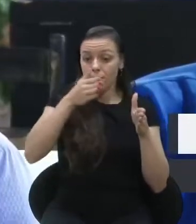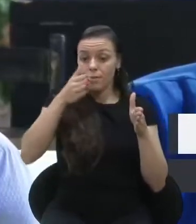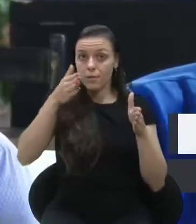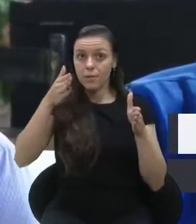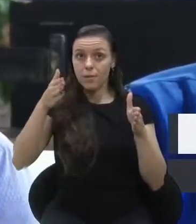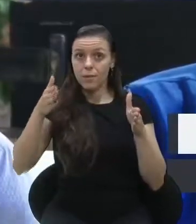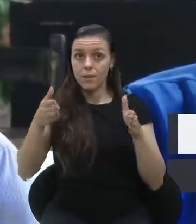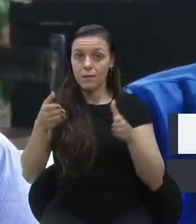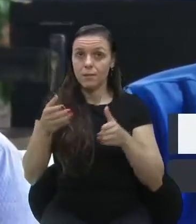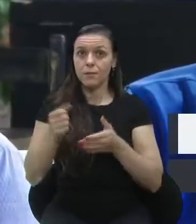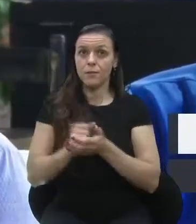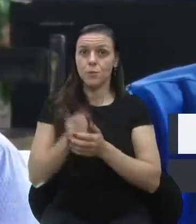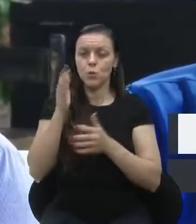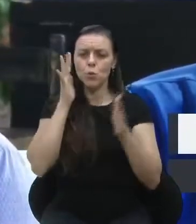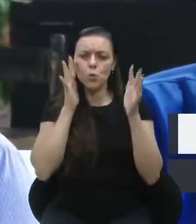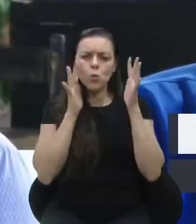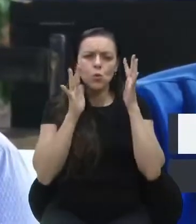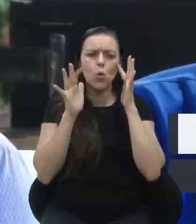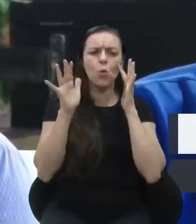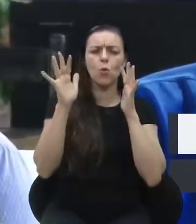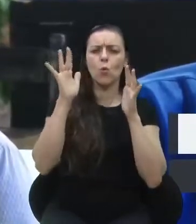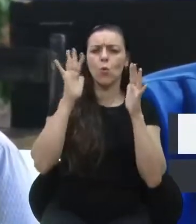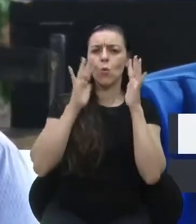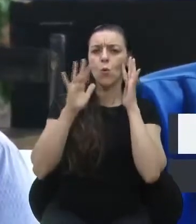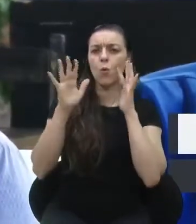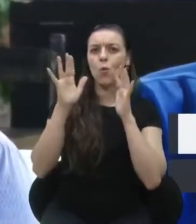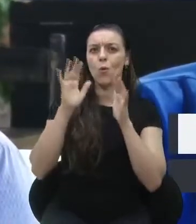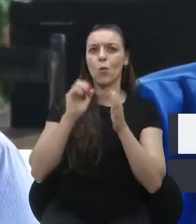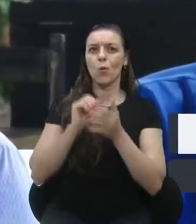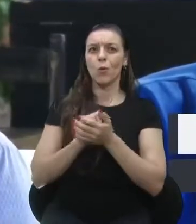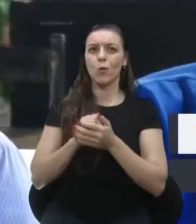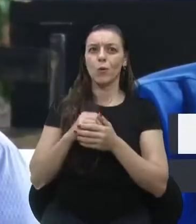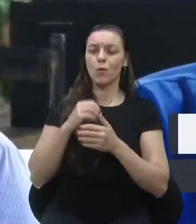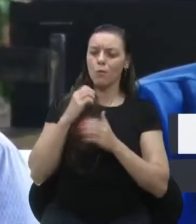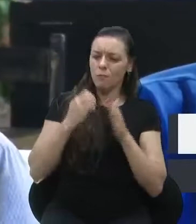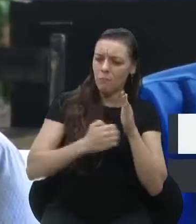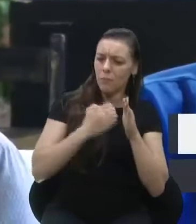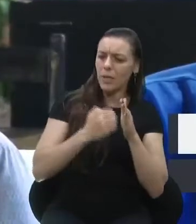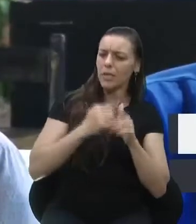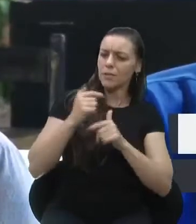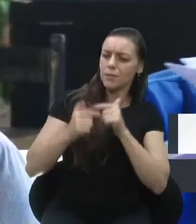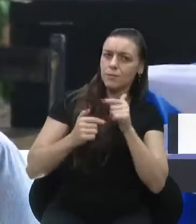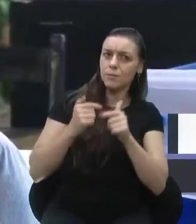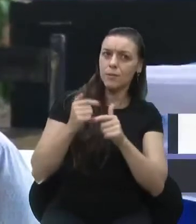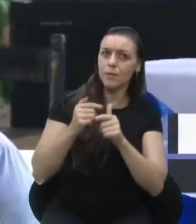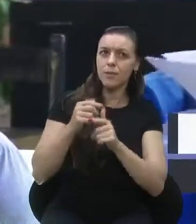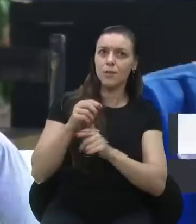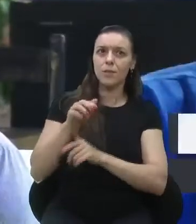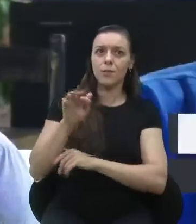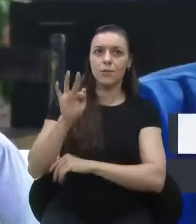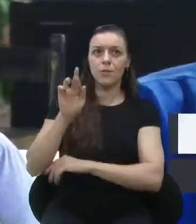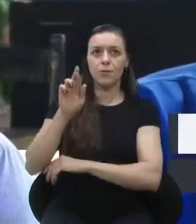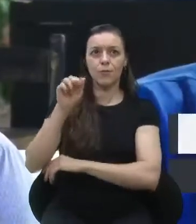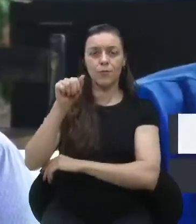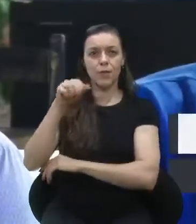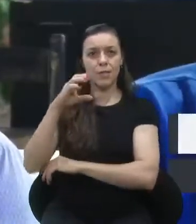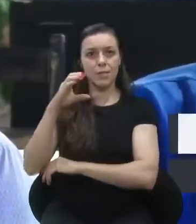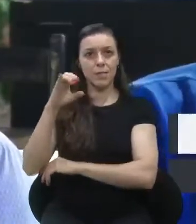através do sonho e espírito empreendedor do senhor Francisco Stedley,